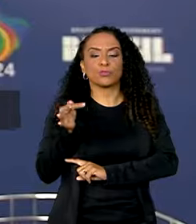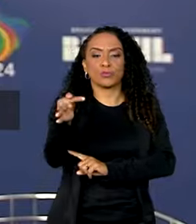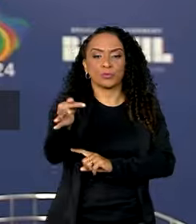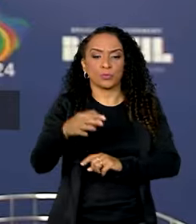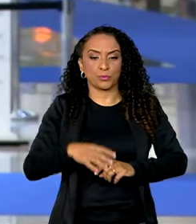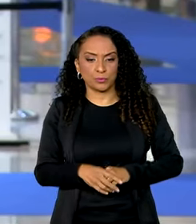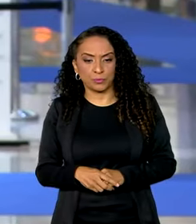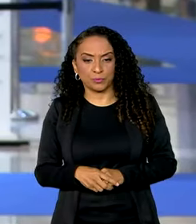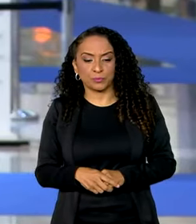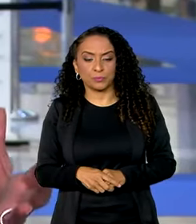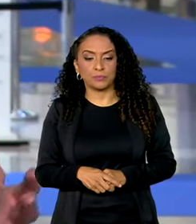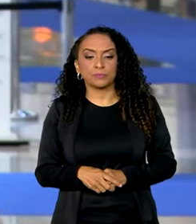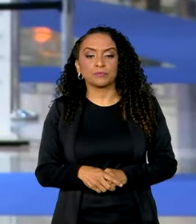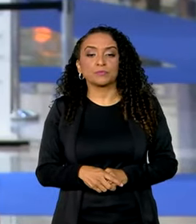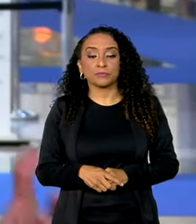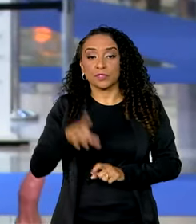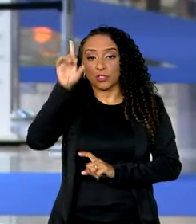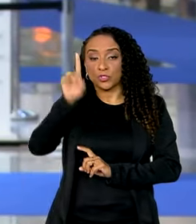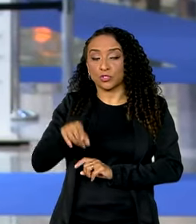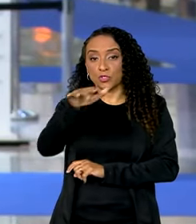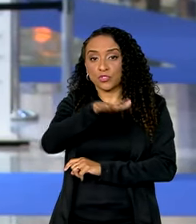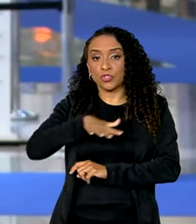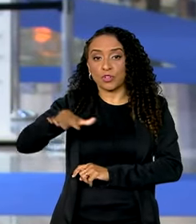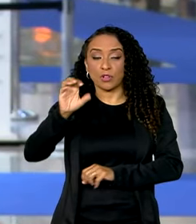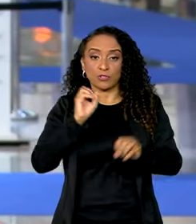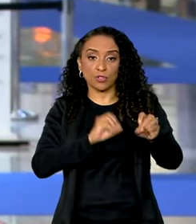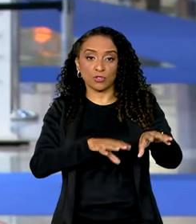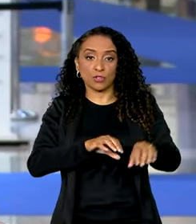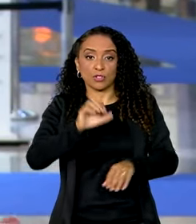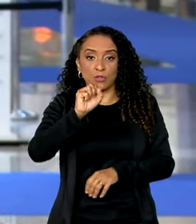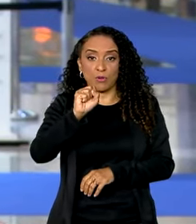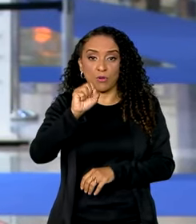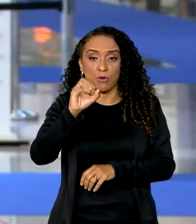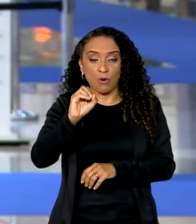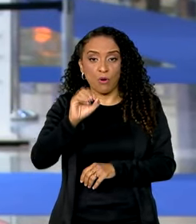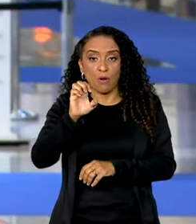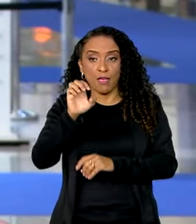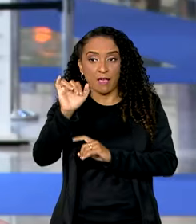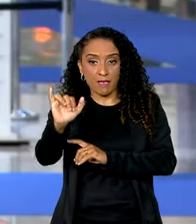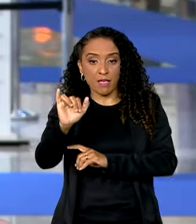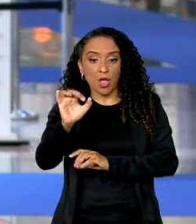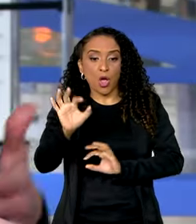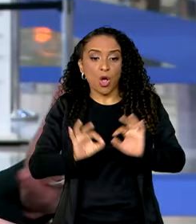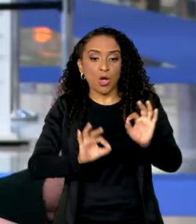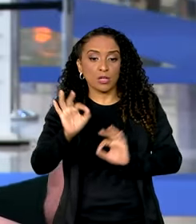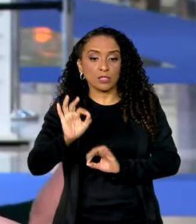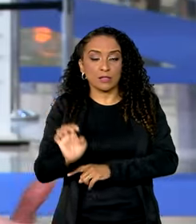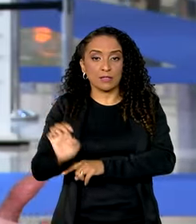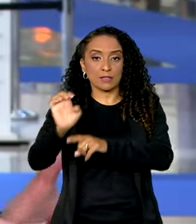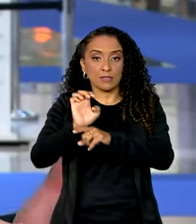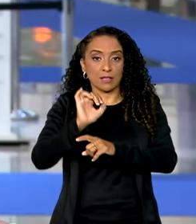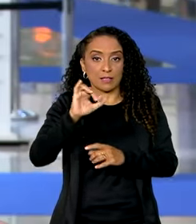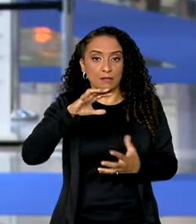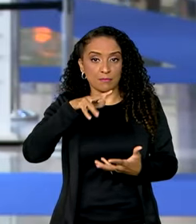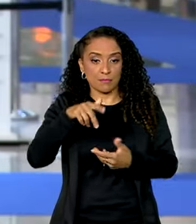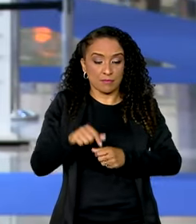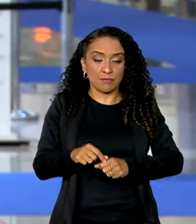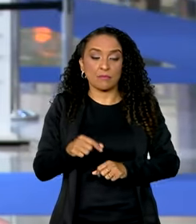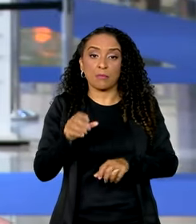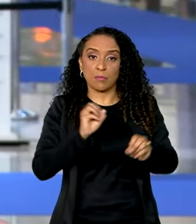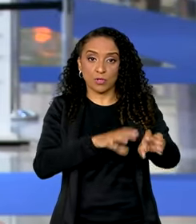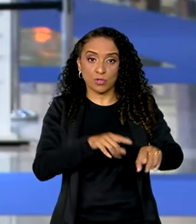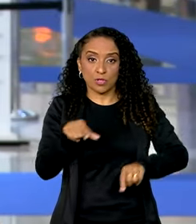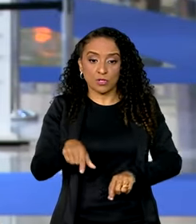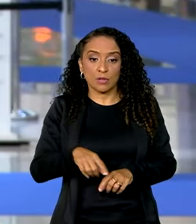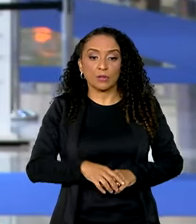and in life. Segundo a diretora-geral de educação da OEI, a Organização de Estados Ibero-Americanos para a Educação,